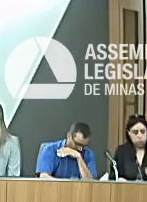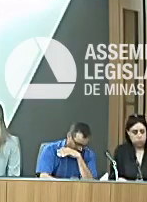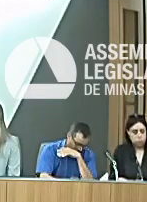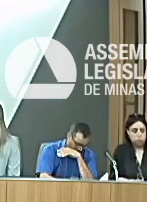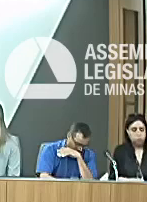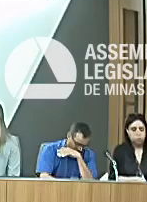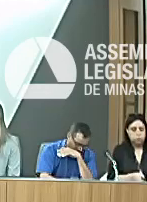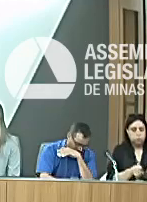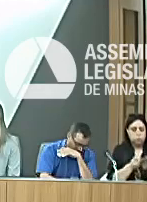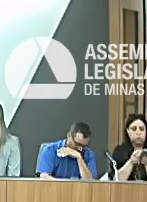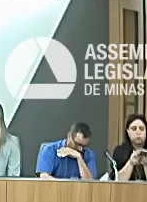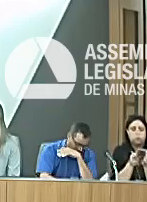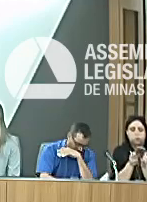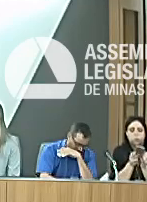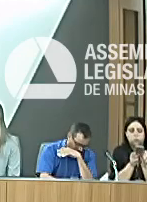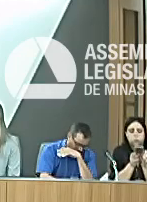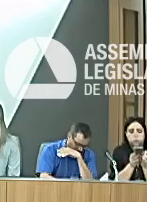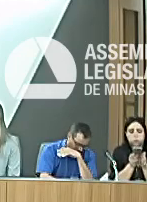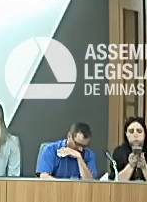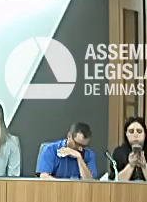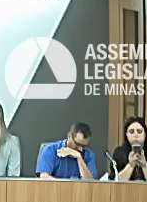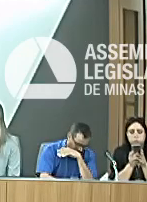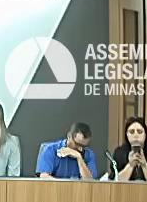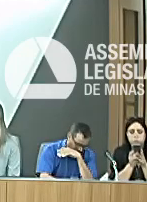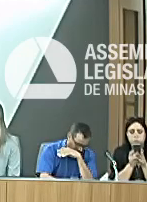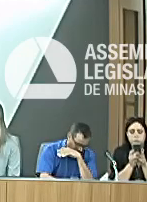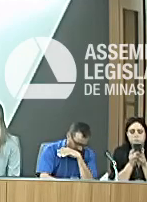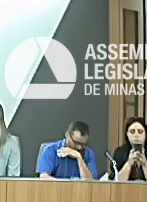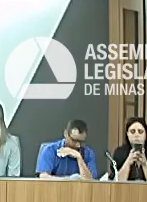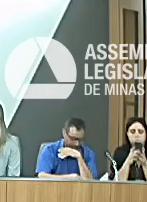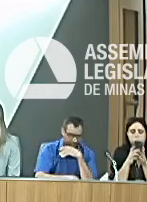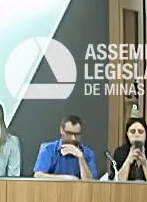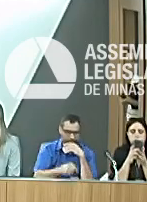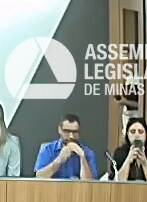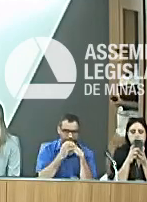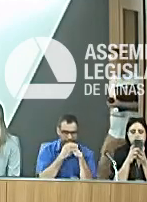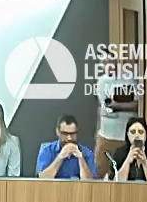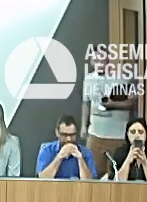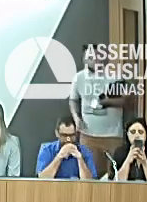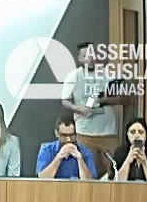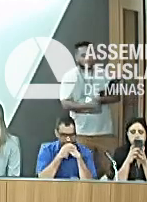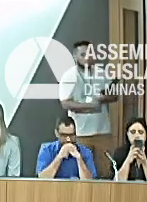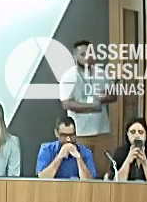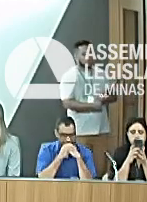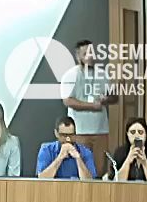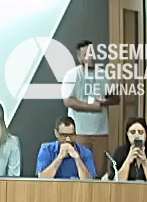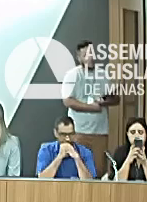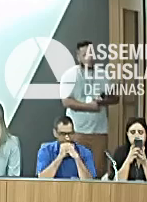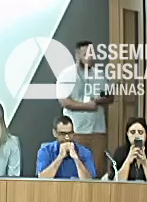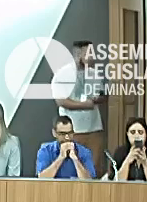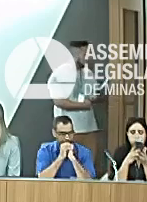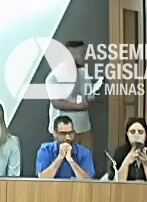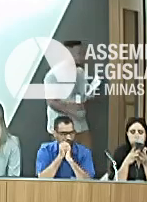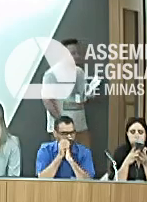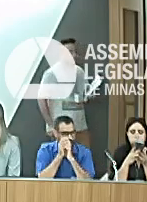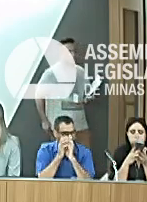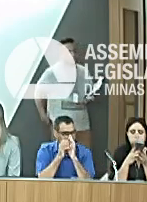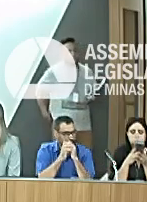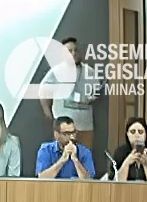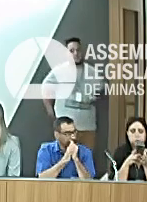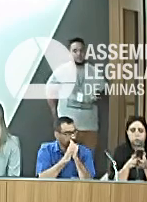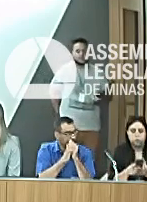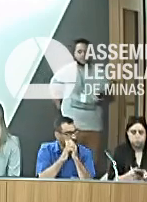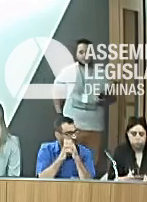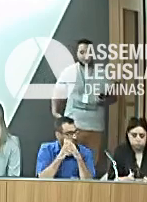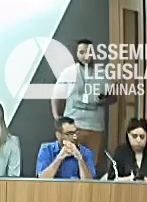que envolve o estado mineiro é a essas carreiras são carreiras de